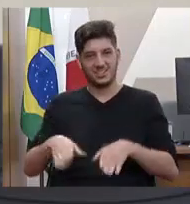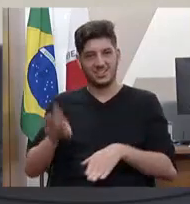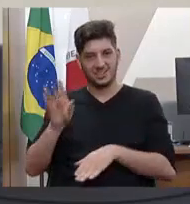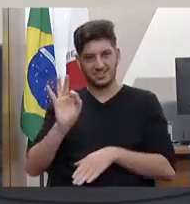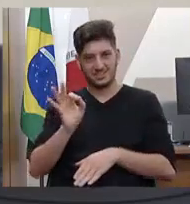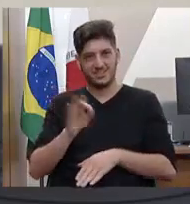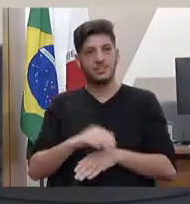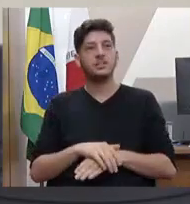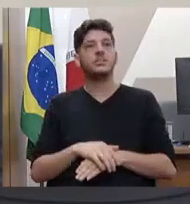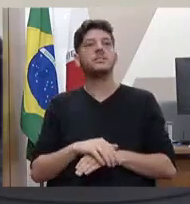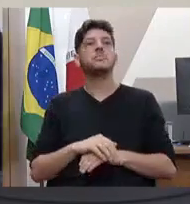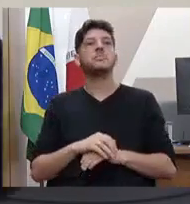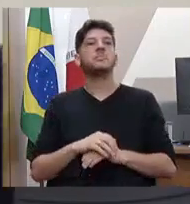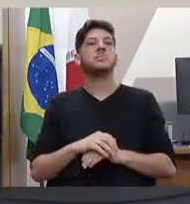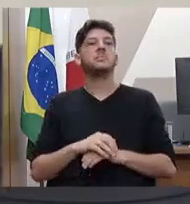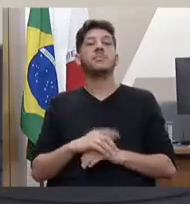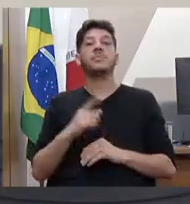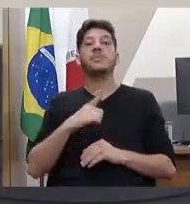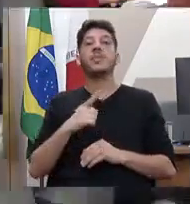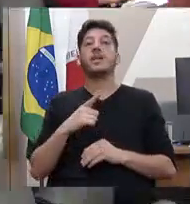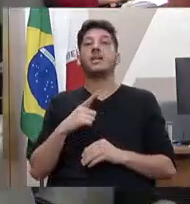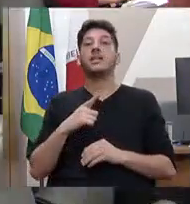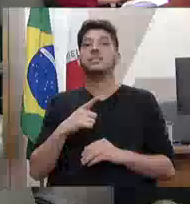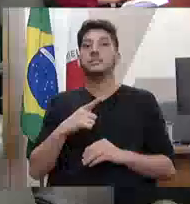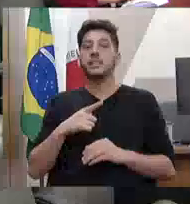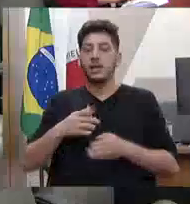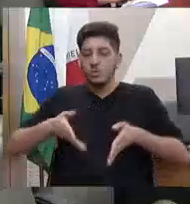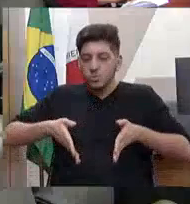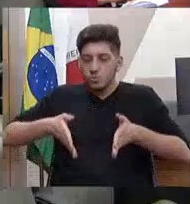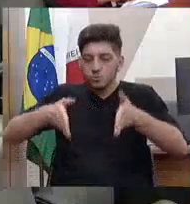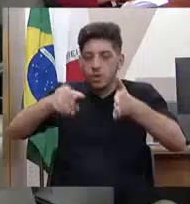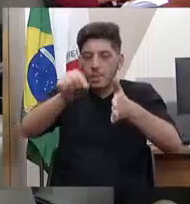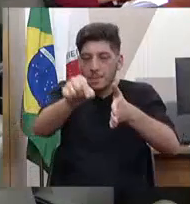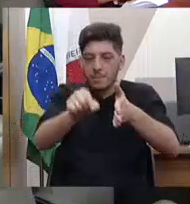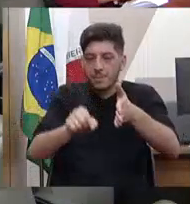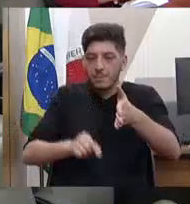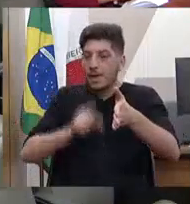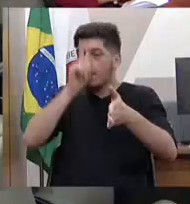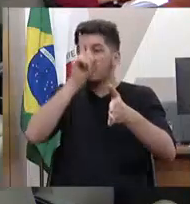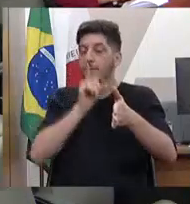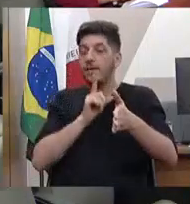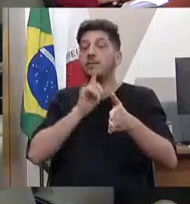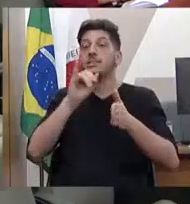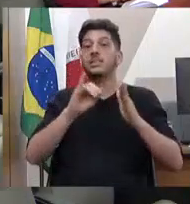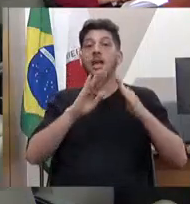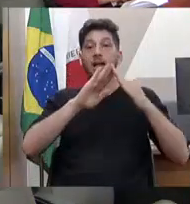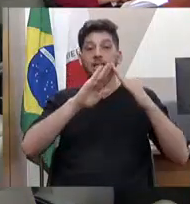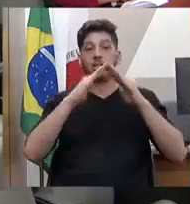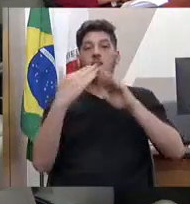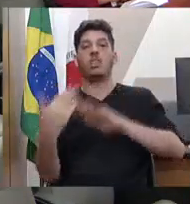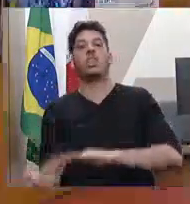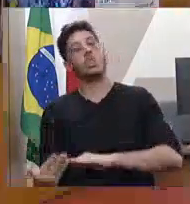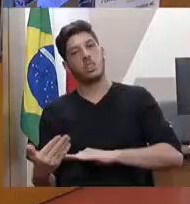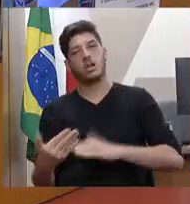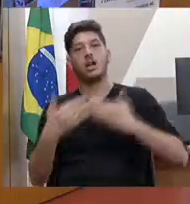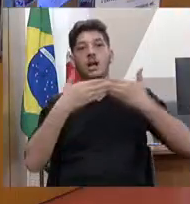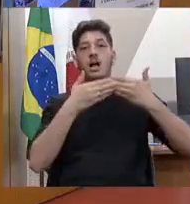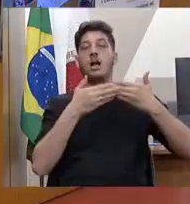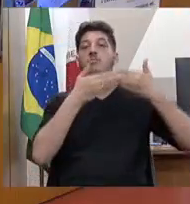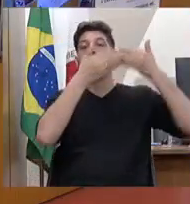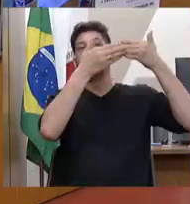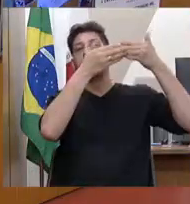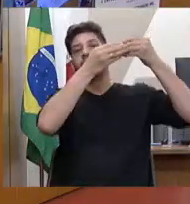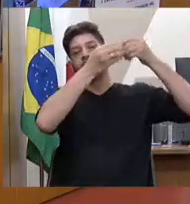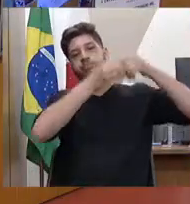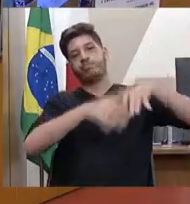tanto é isso tá tudo marcadinho lá de amarelo você acaba cair aquela a lama de sete metros de